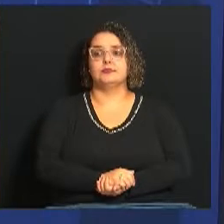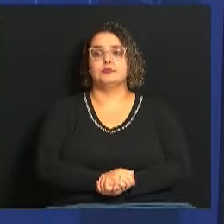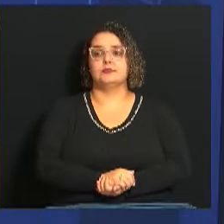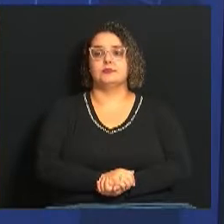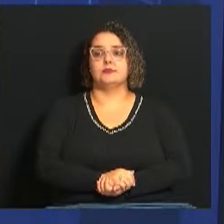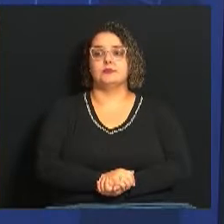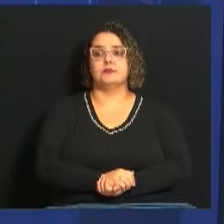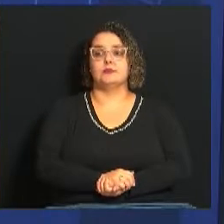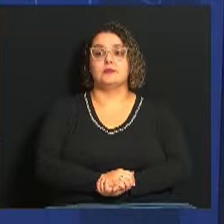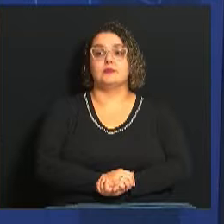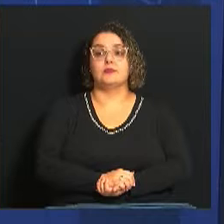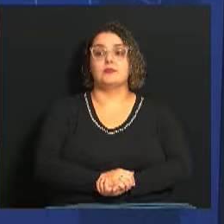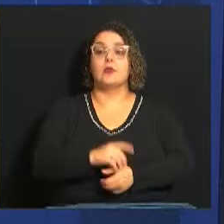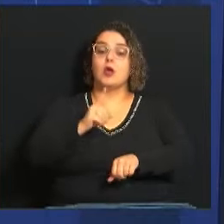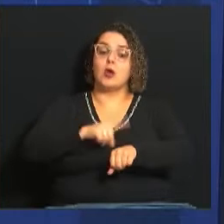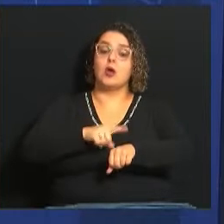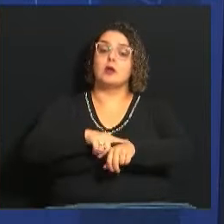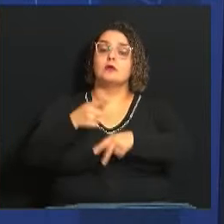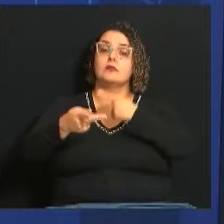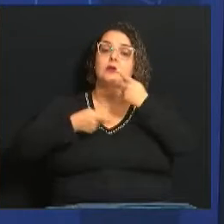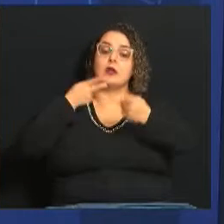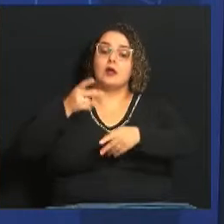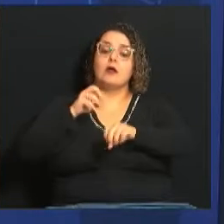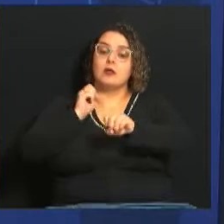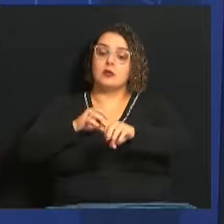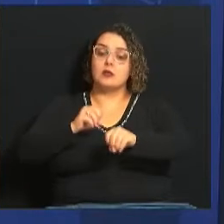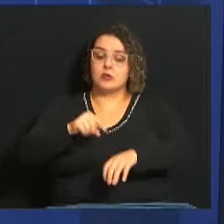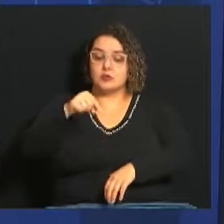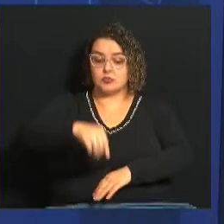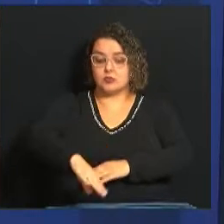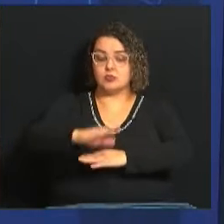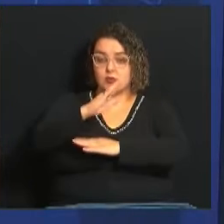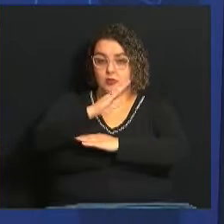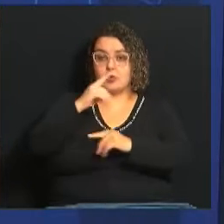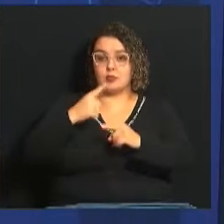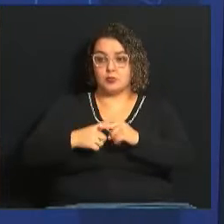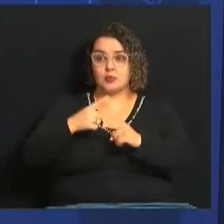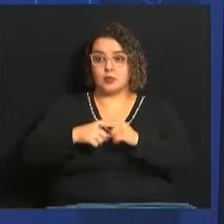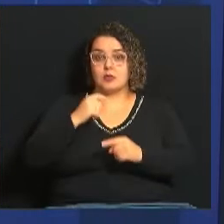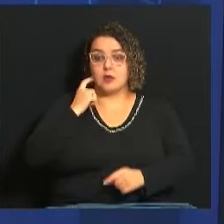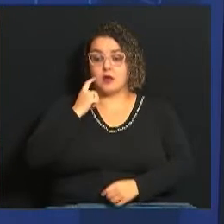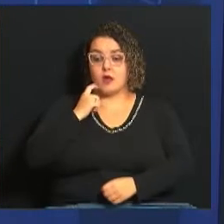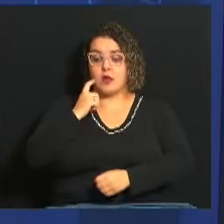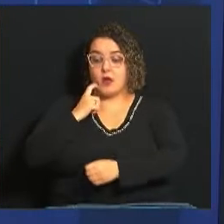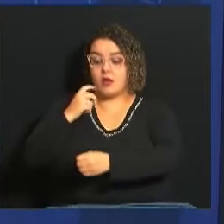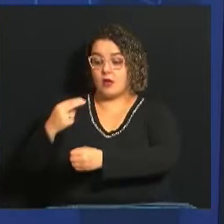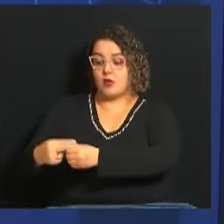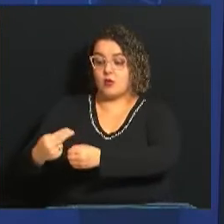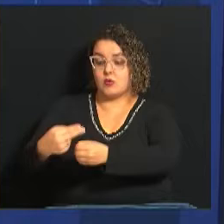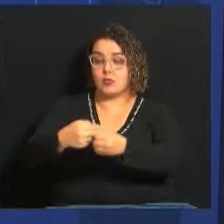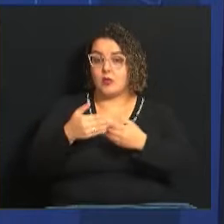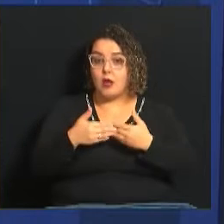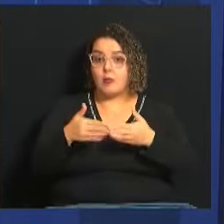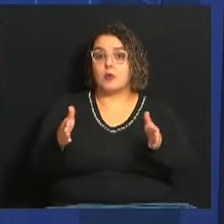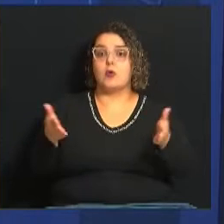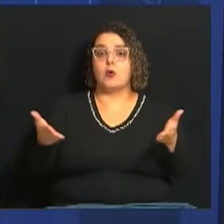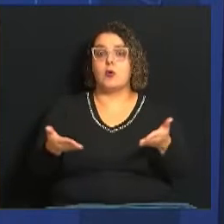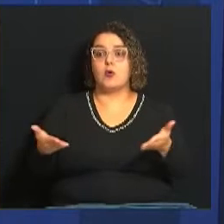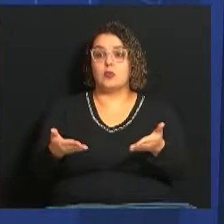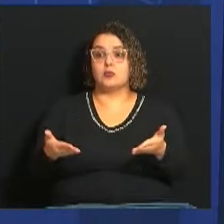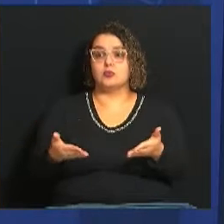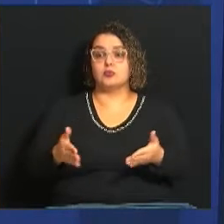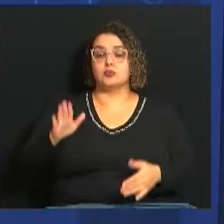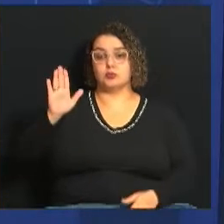Hora de falar sobre educação aqui no Câmara Notícia, porque a Unicamp abriu hoje o período para os